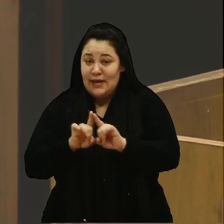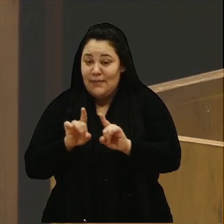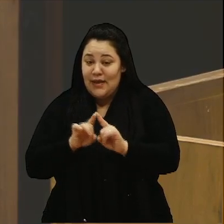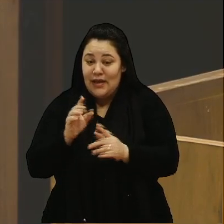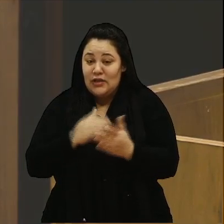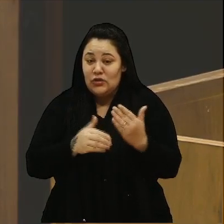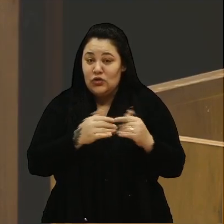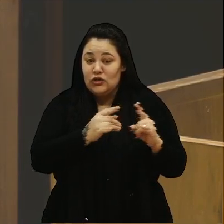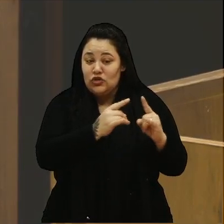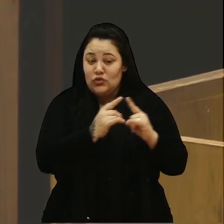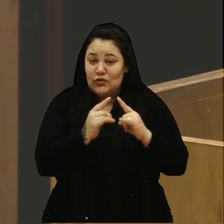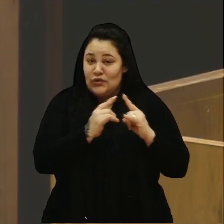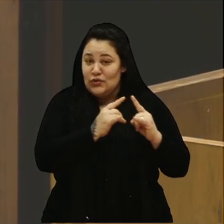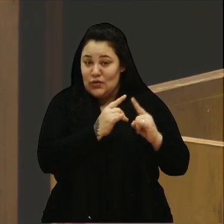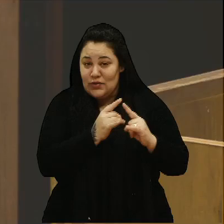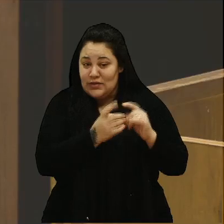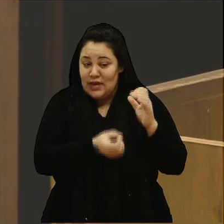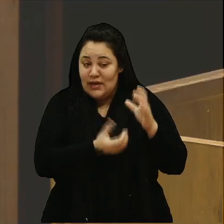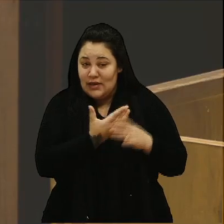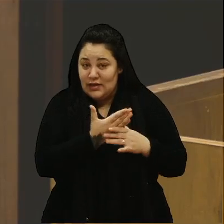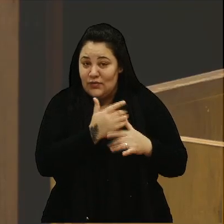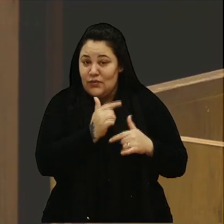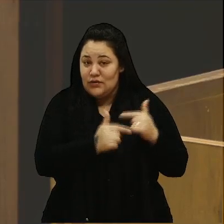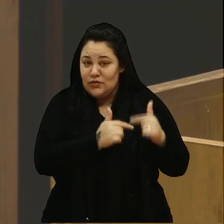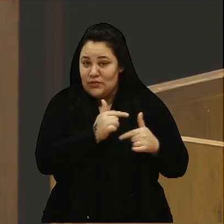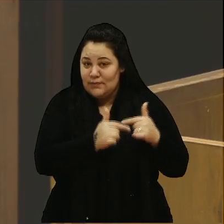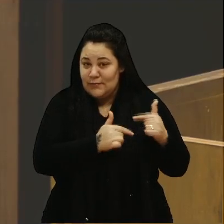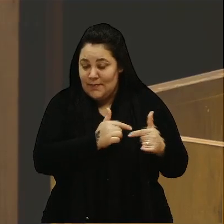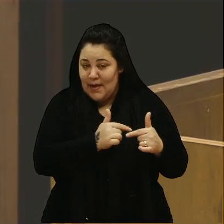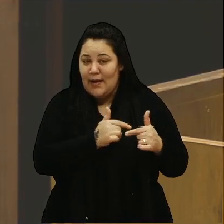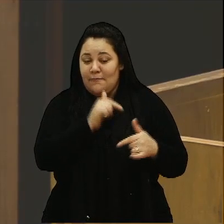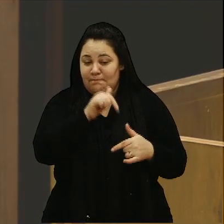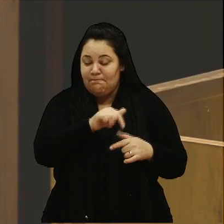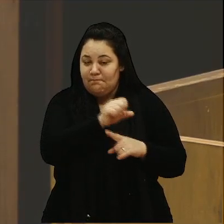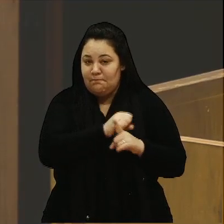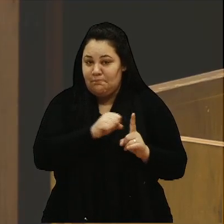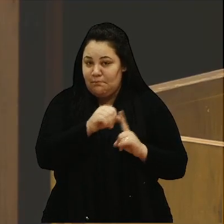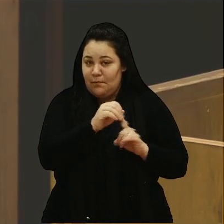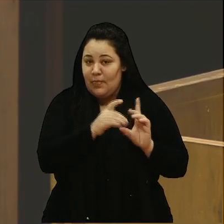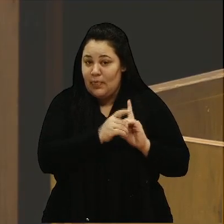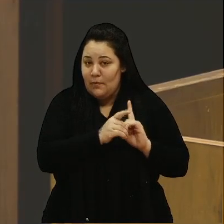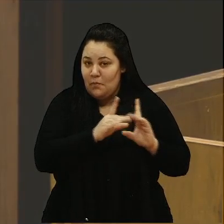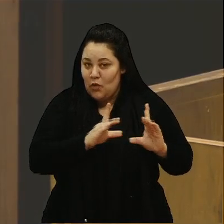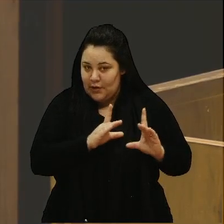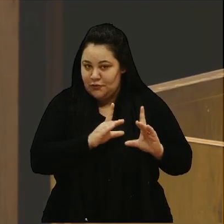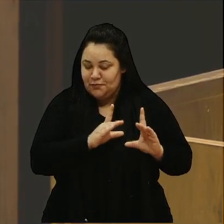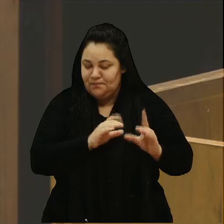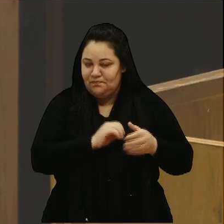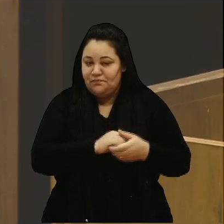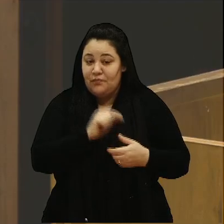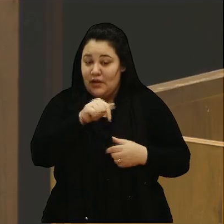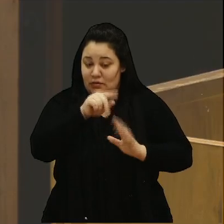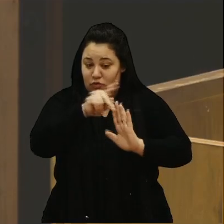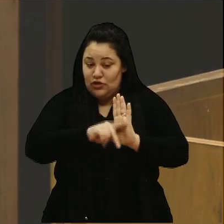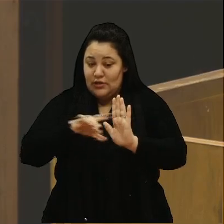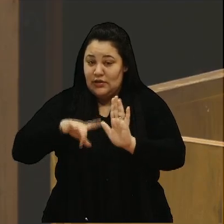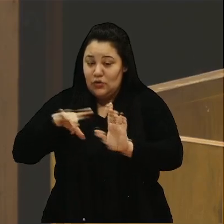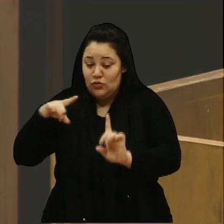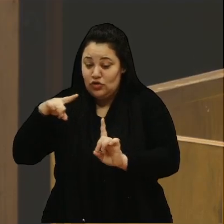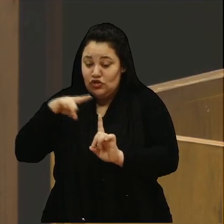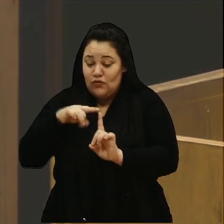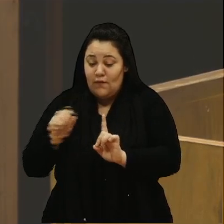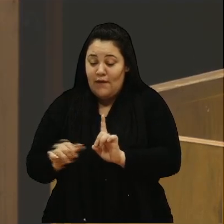instituições formadoras de nossa sociedade democrática. Com este projeto, desejamos valorizar essa herança